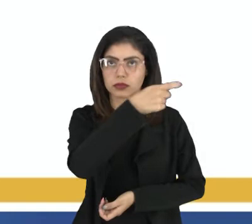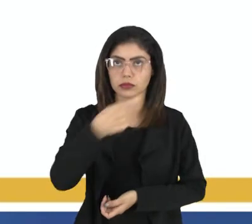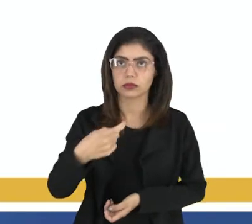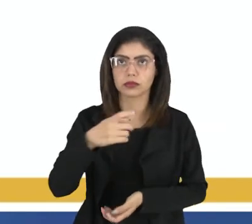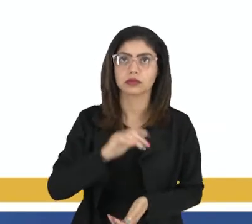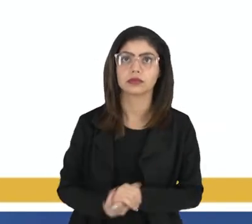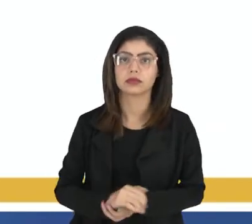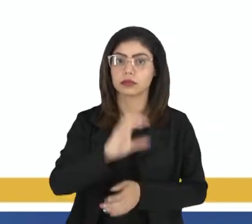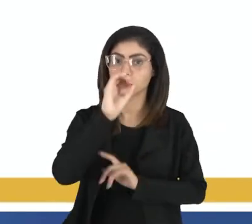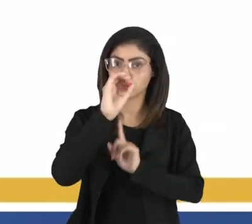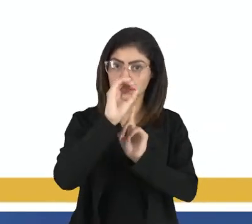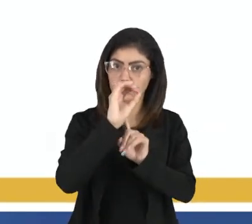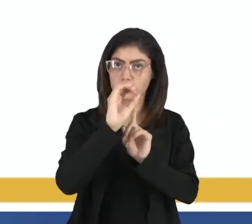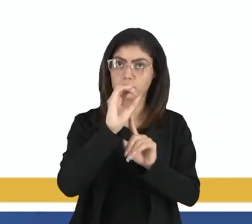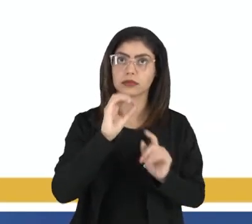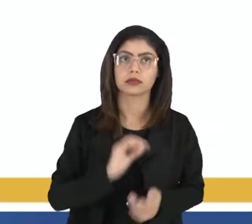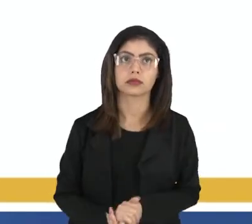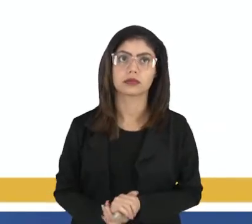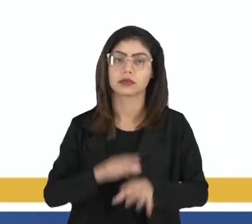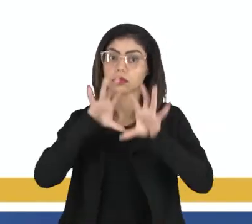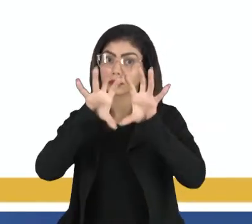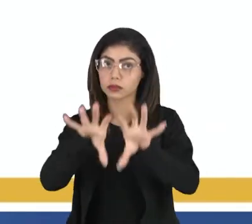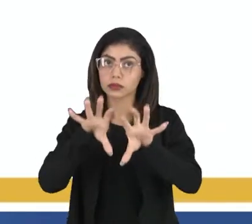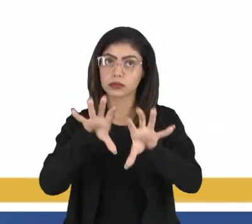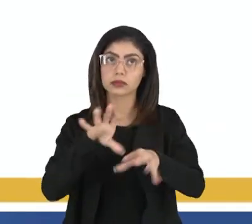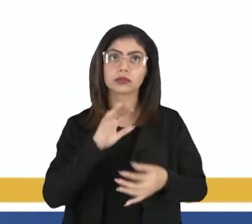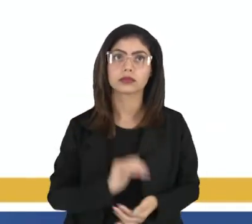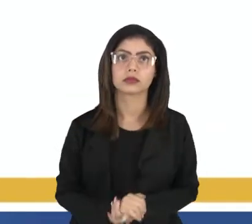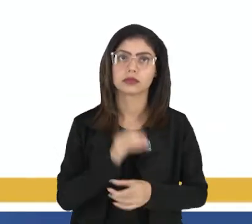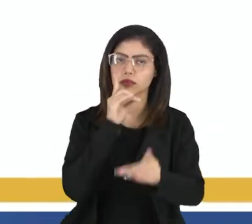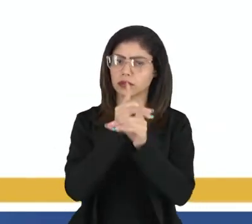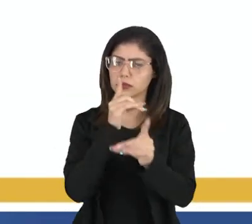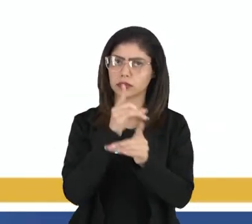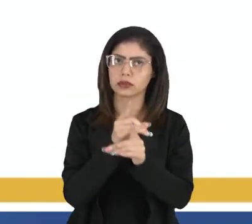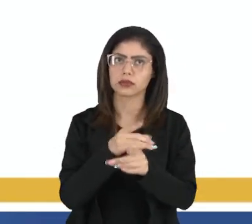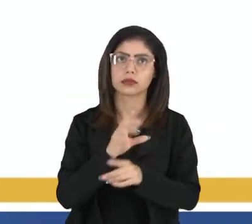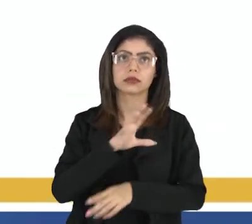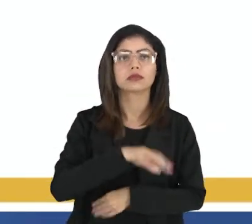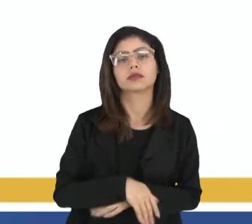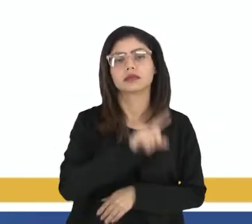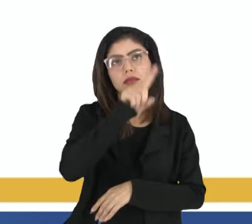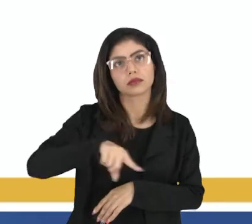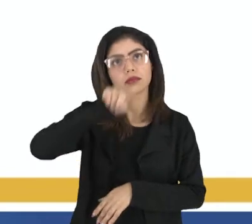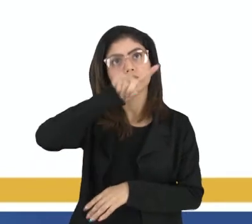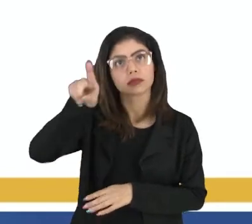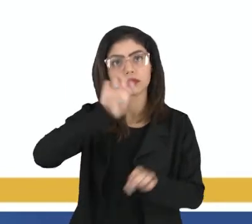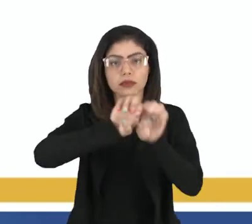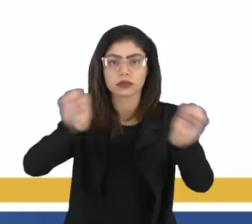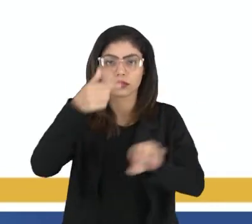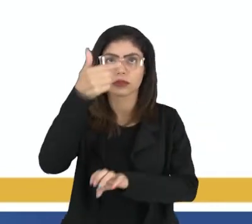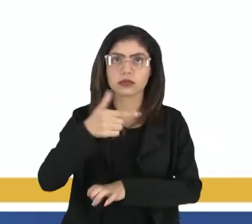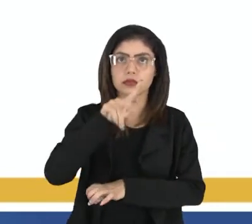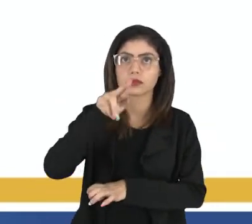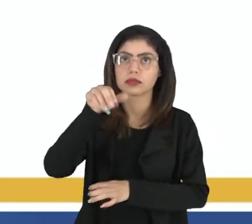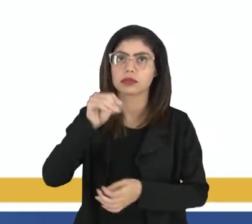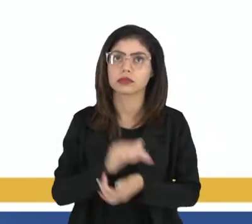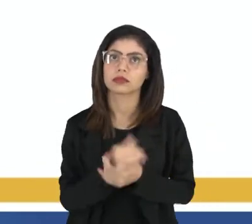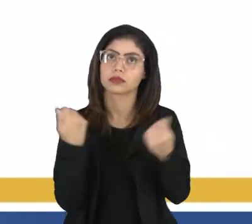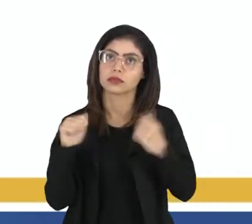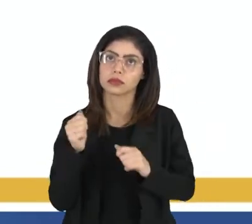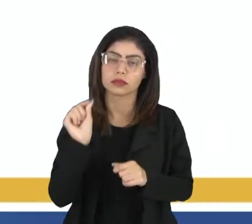meu f de x é igual a 0. Sendo assim, para encontrar as raízes de uma equação do segundo